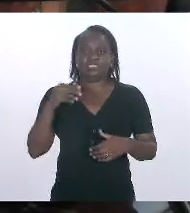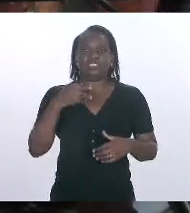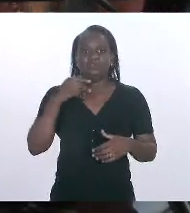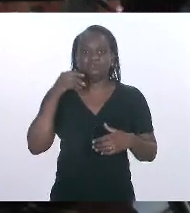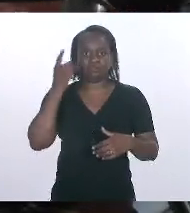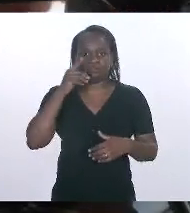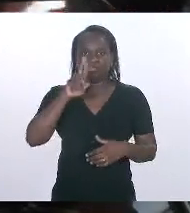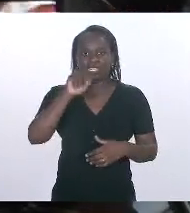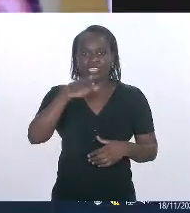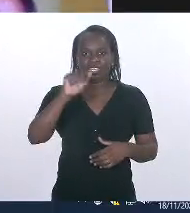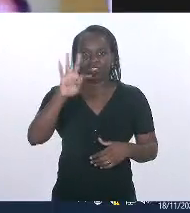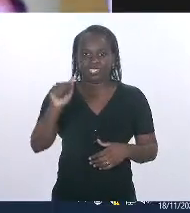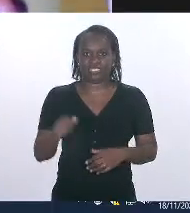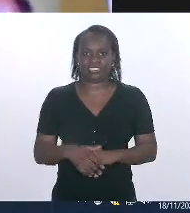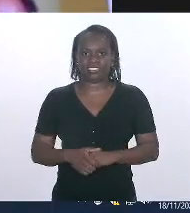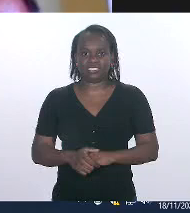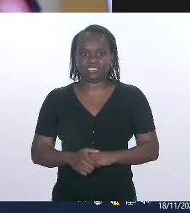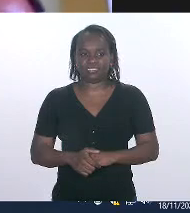Renata.